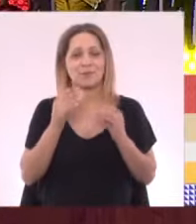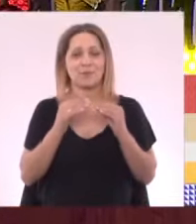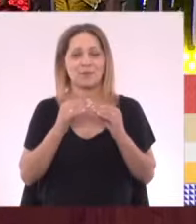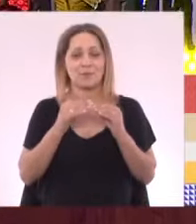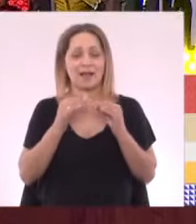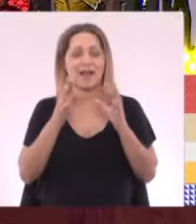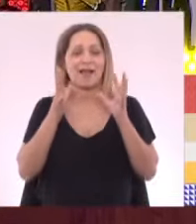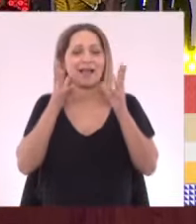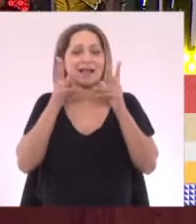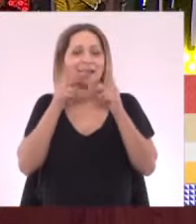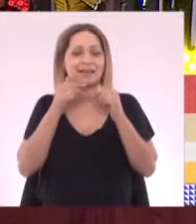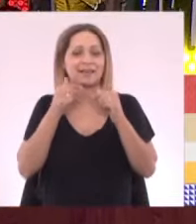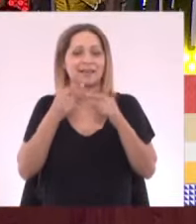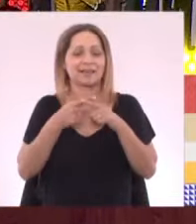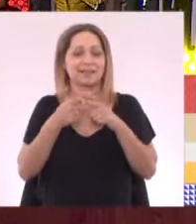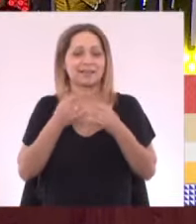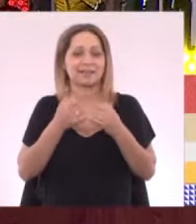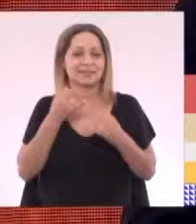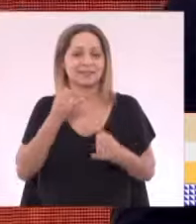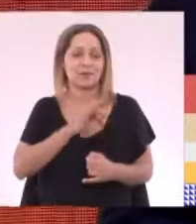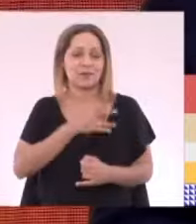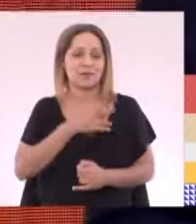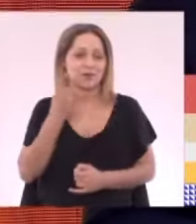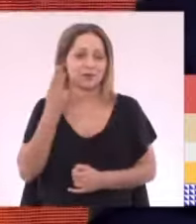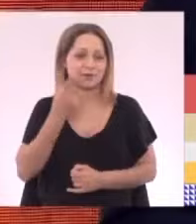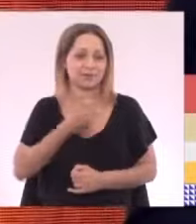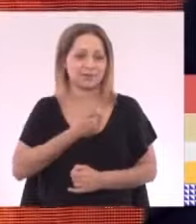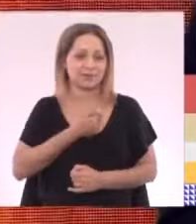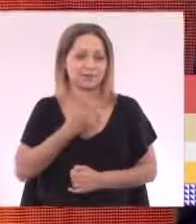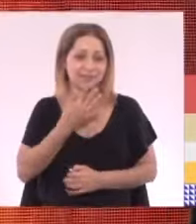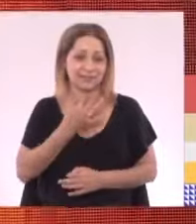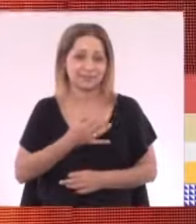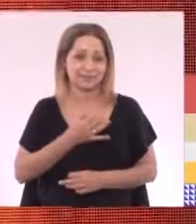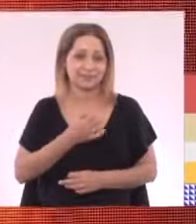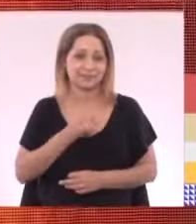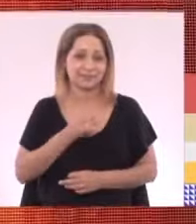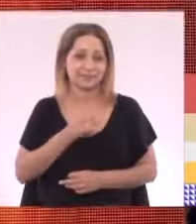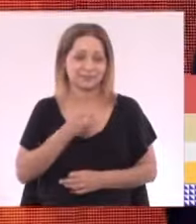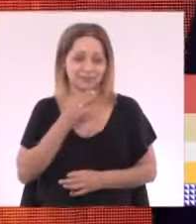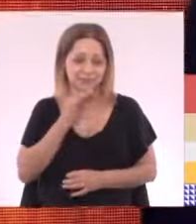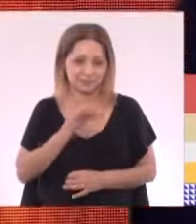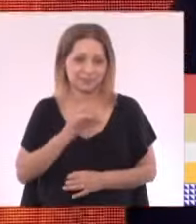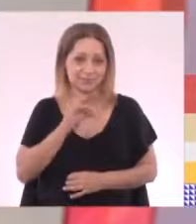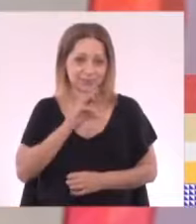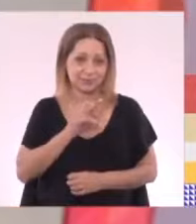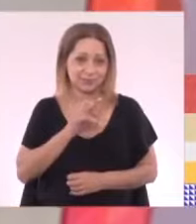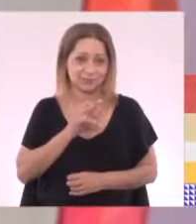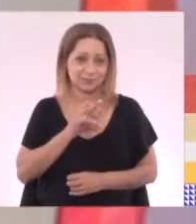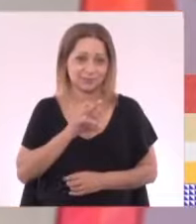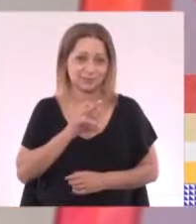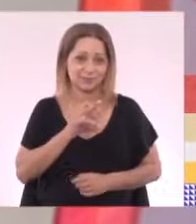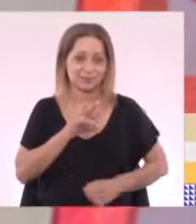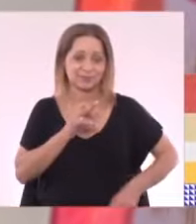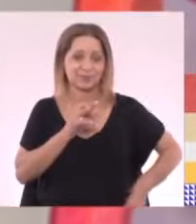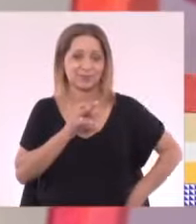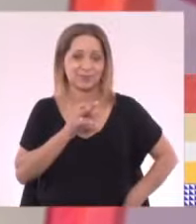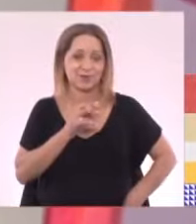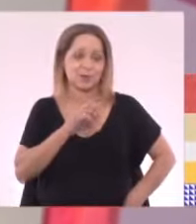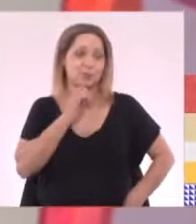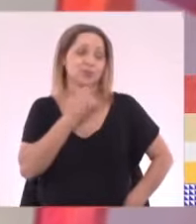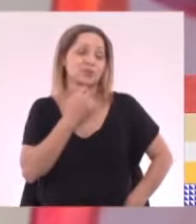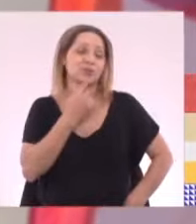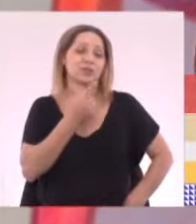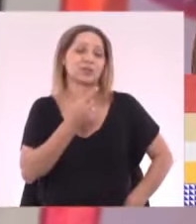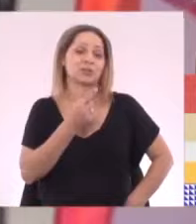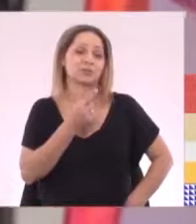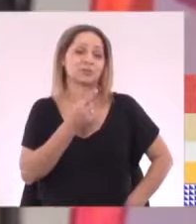quente, sensual, é o amor da nossa vida, não é? Uhum. Certo? Uhum. Muito bem. Responde. Bem, não ter dito aquela coisa de. Não podia ter dito aquela coisa